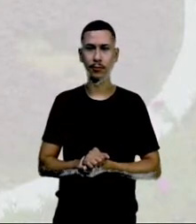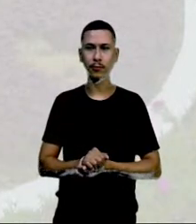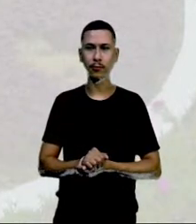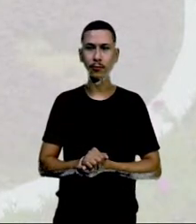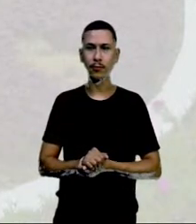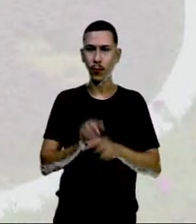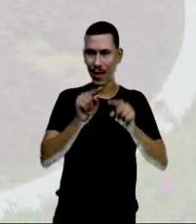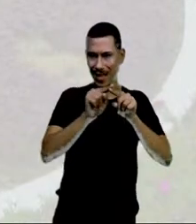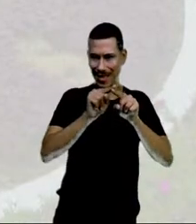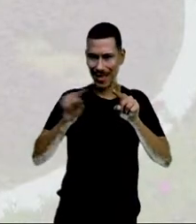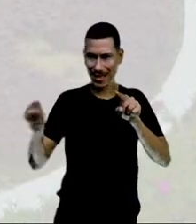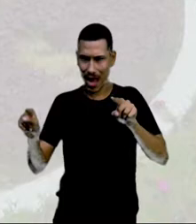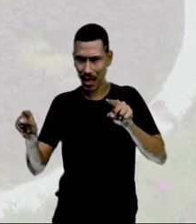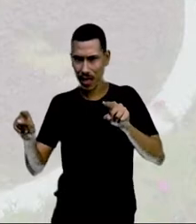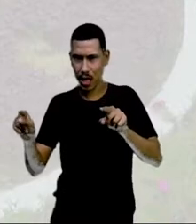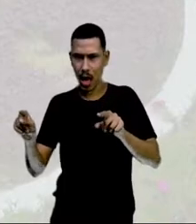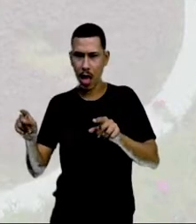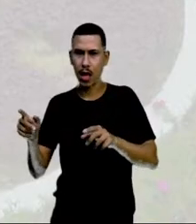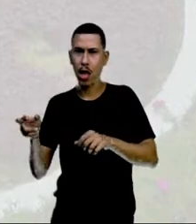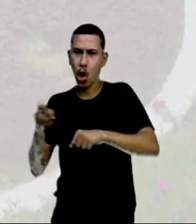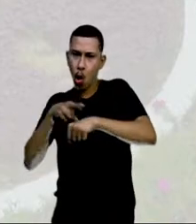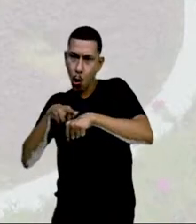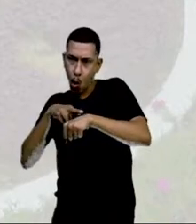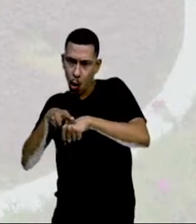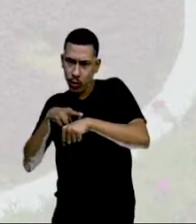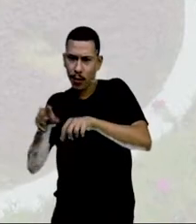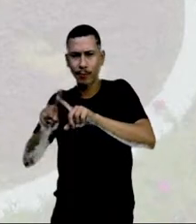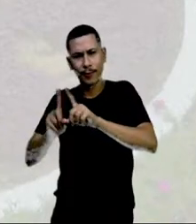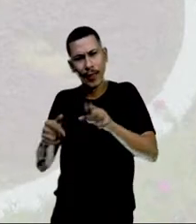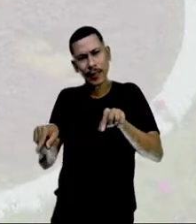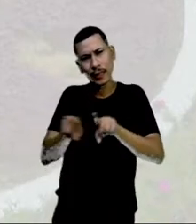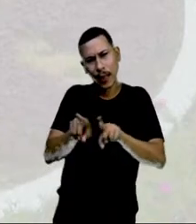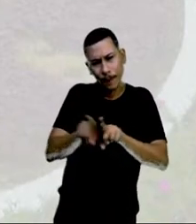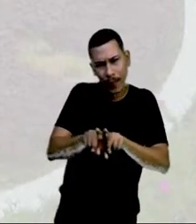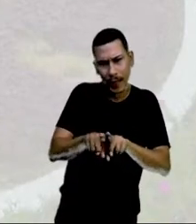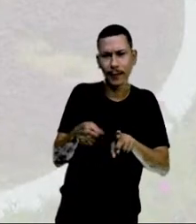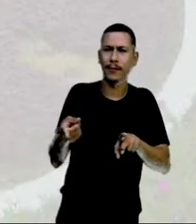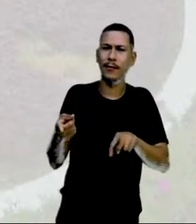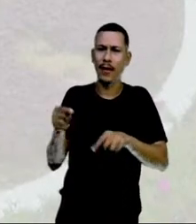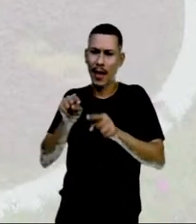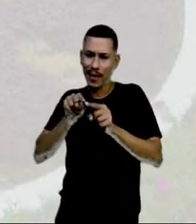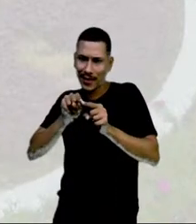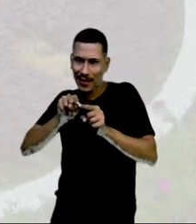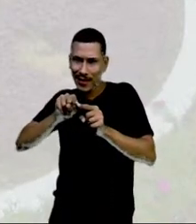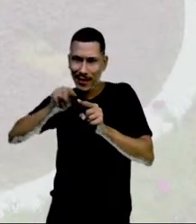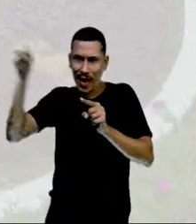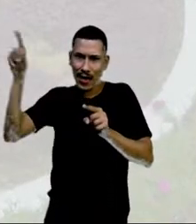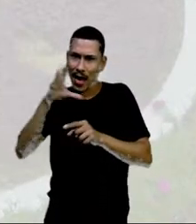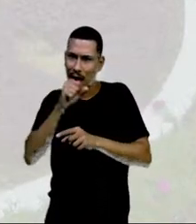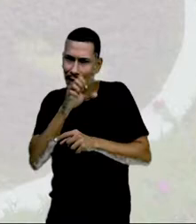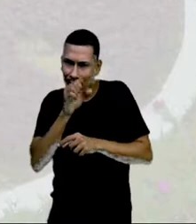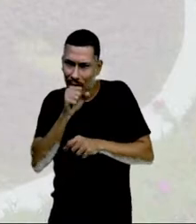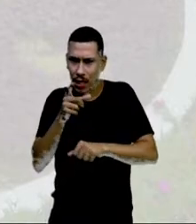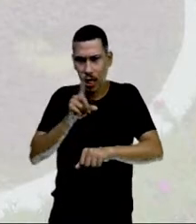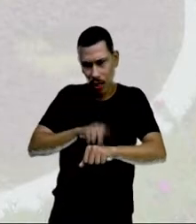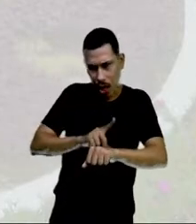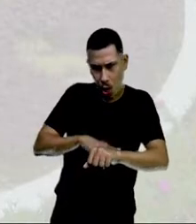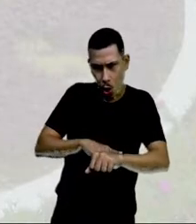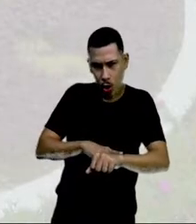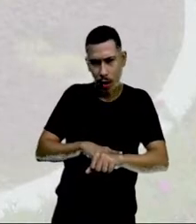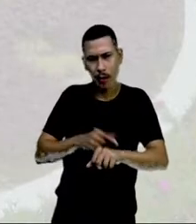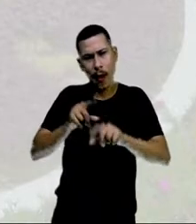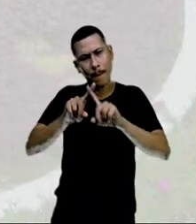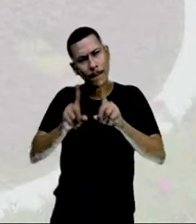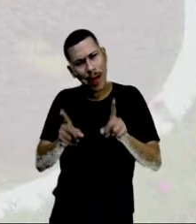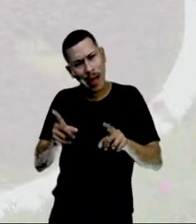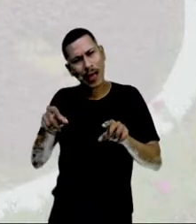pela seta roxa, que é dos minutos, quanto da laranjinha das horas, e aí a gente tem um espaço aqui construído, certo? Mas